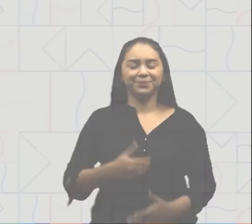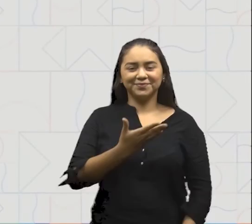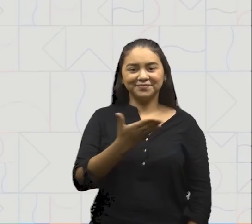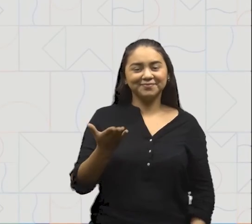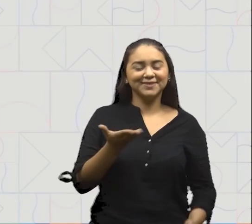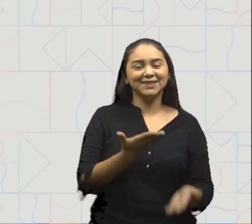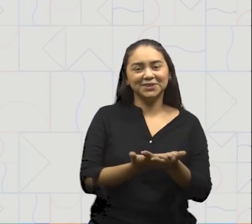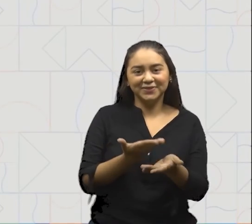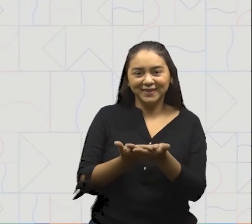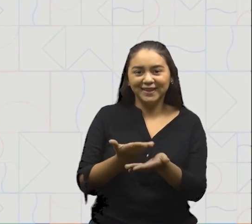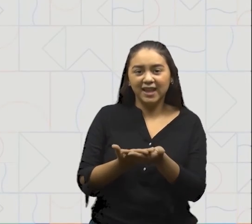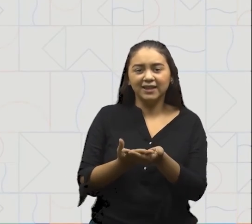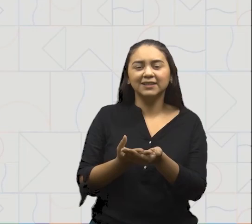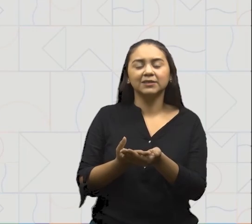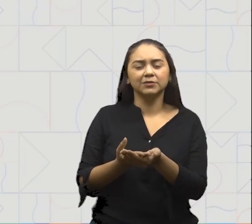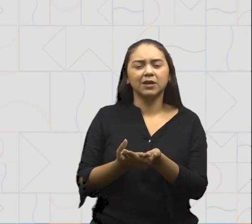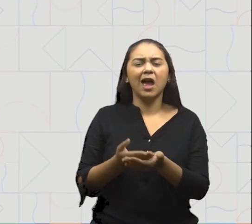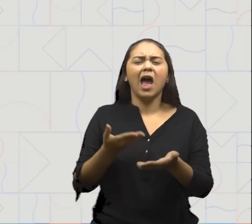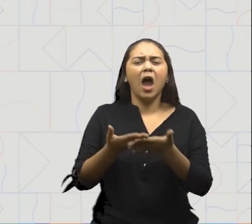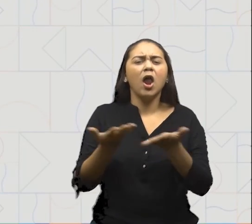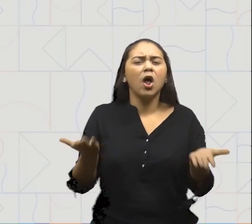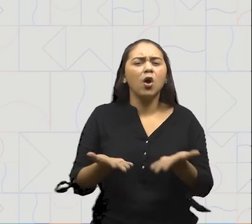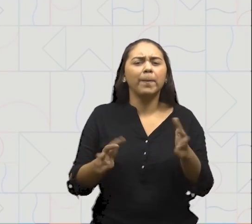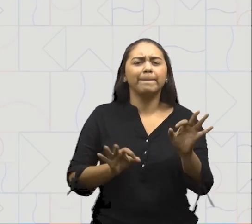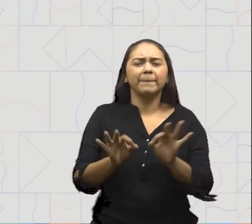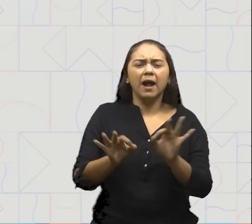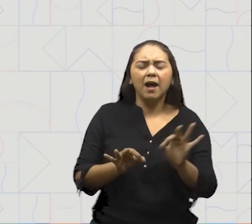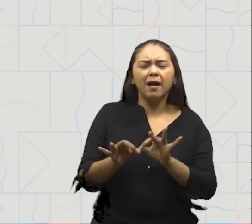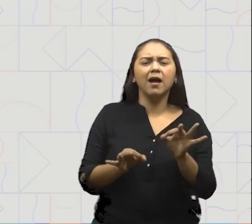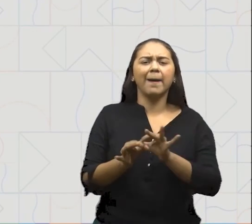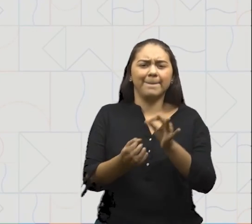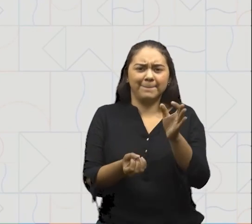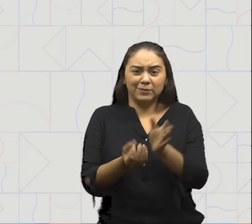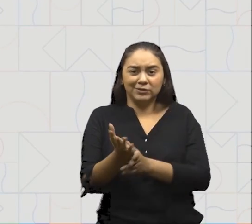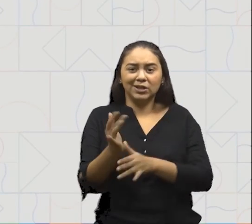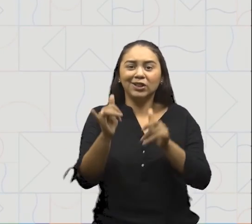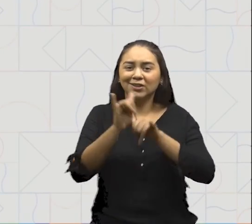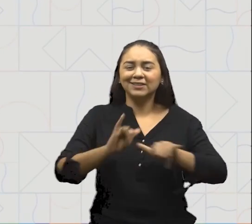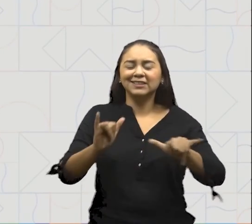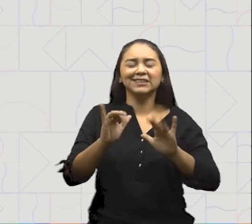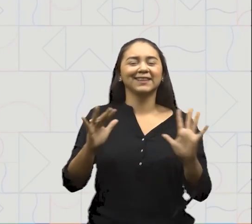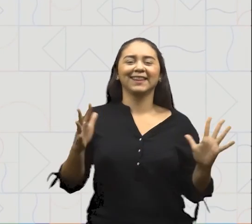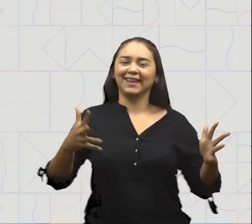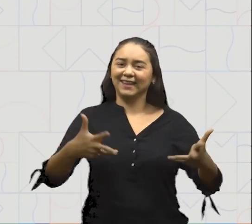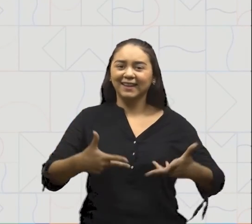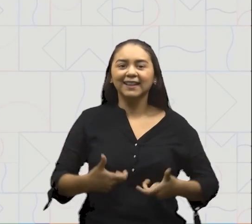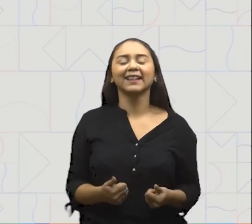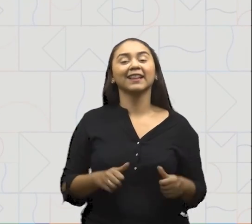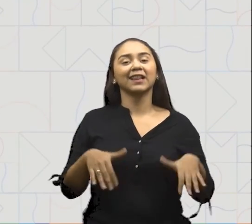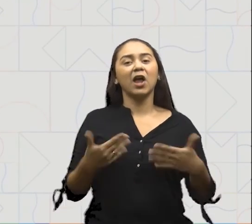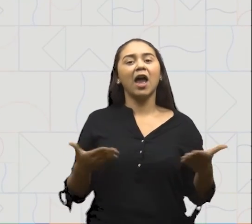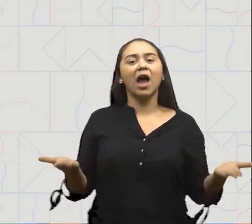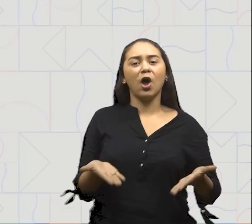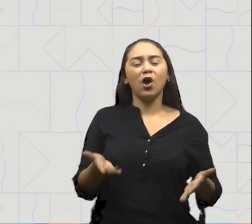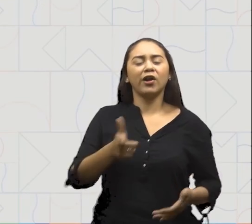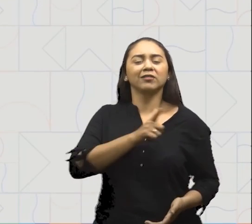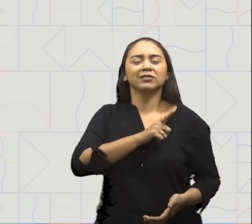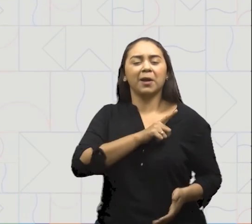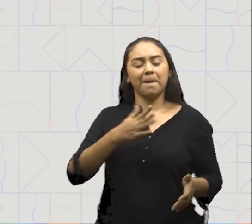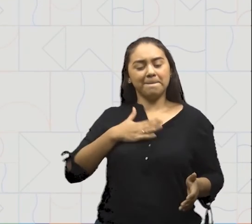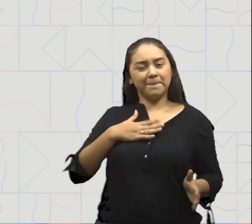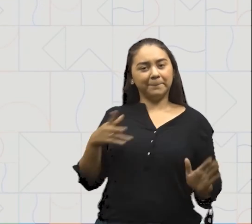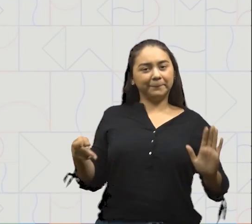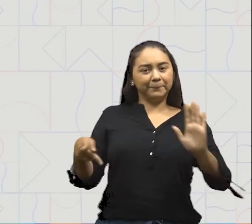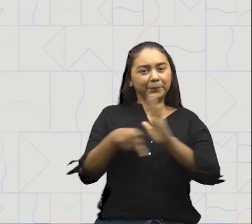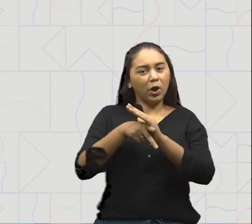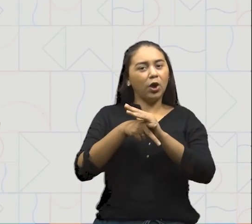Querido estudante, nossa aula de planejamento e produção de notícias foi um sucesso. Agora eu tenho até o meu próprio